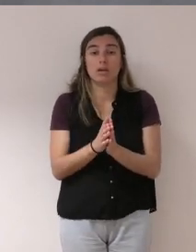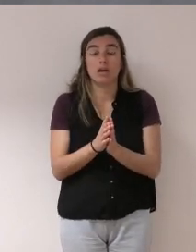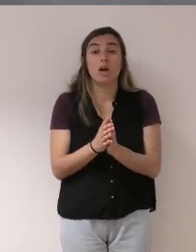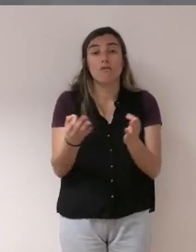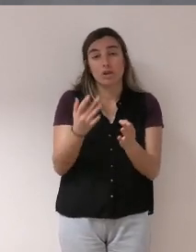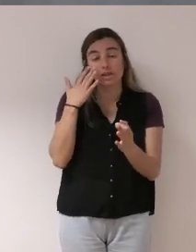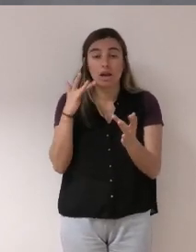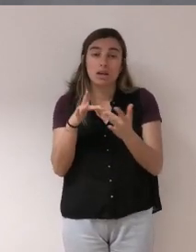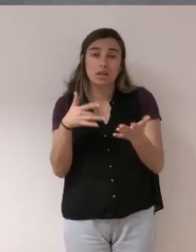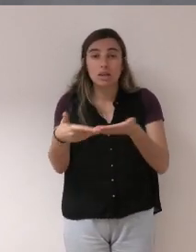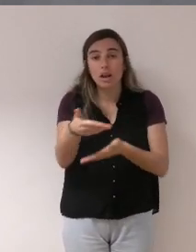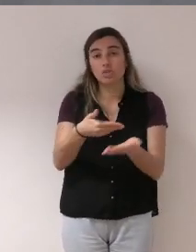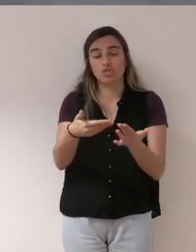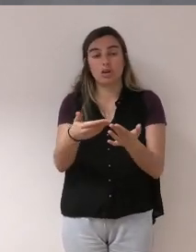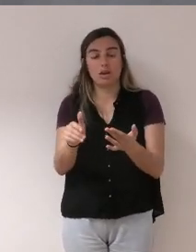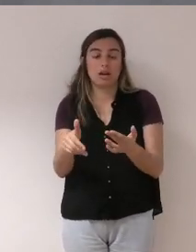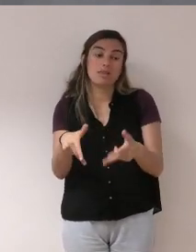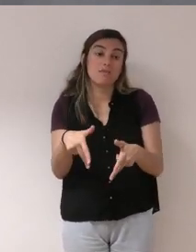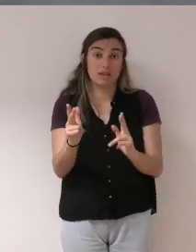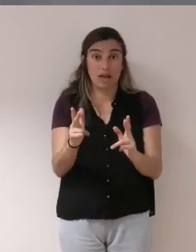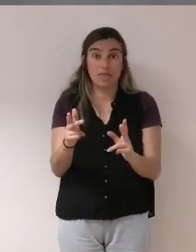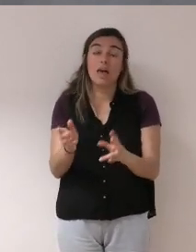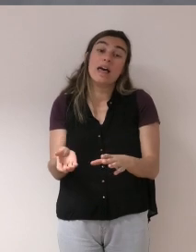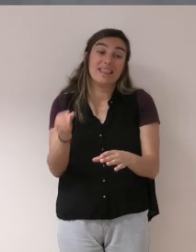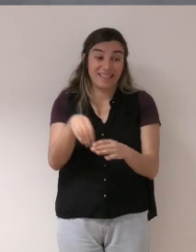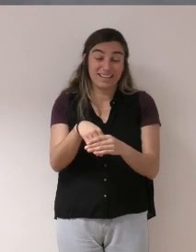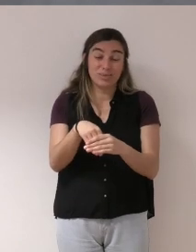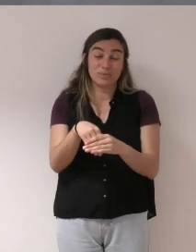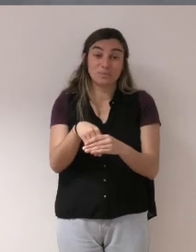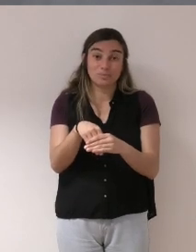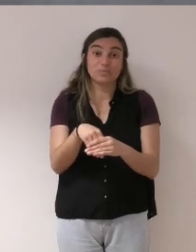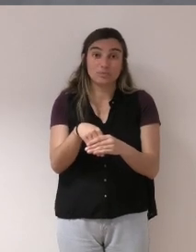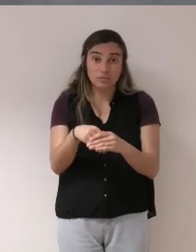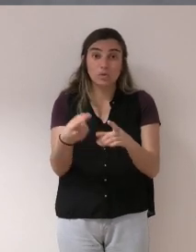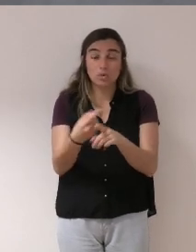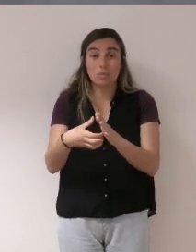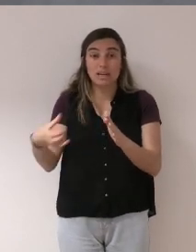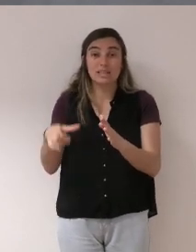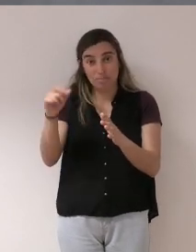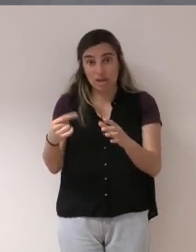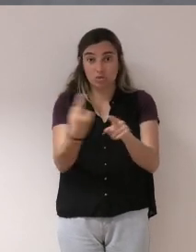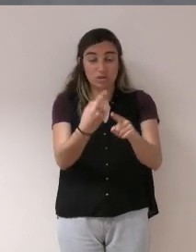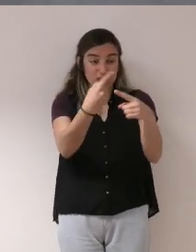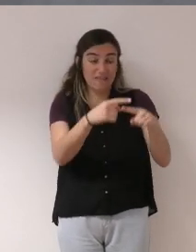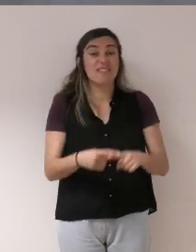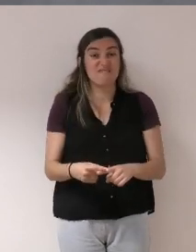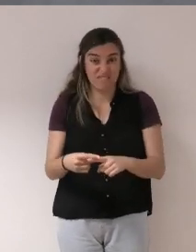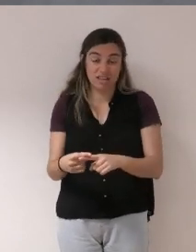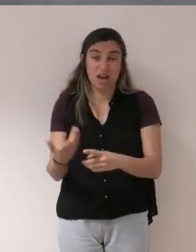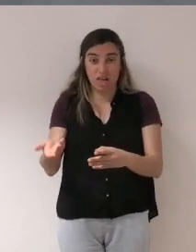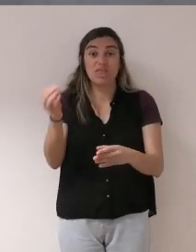de interagirmos com liberdade no interior da complexidade e da proliferação das diferentes formas de diferença